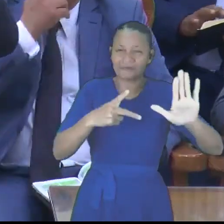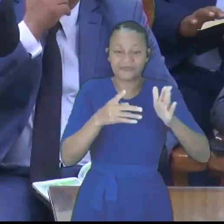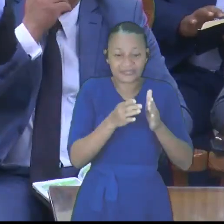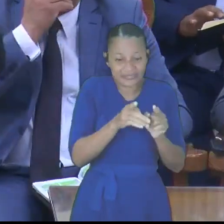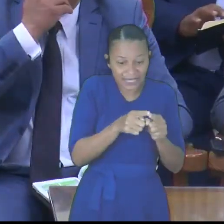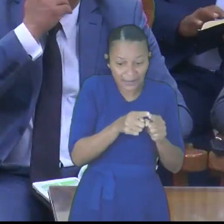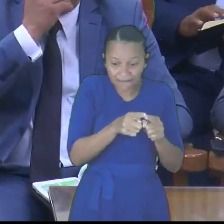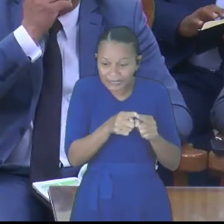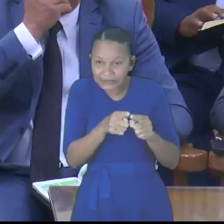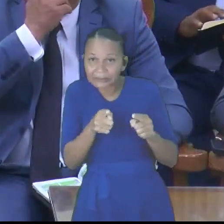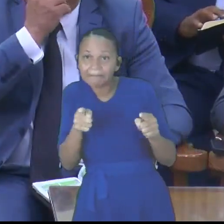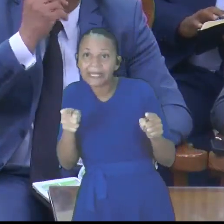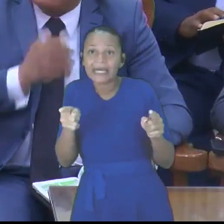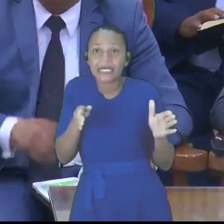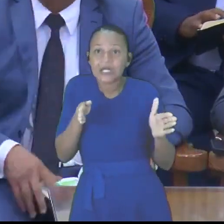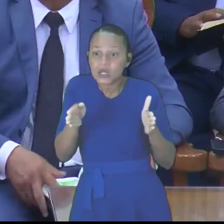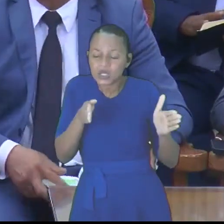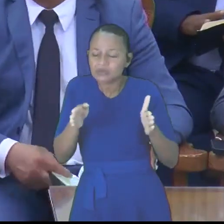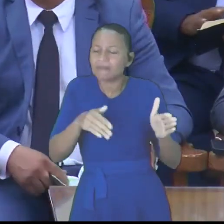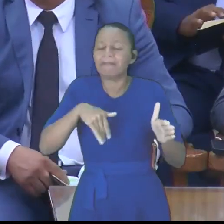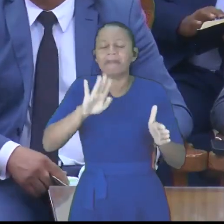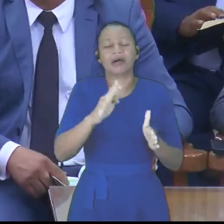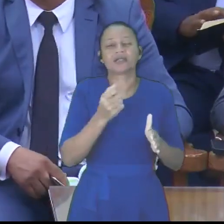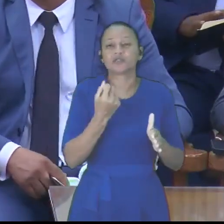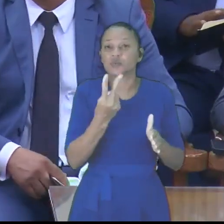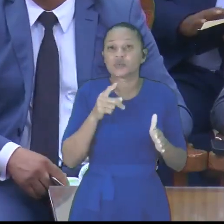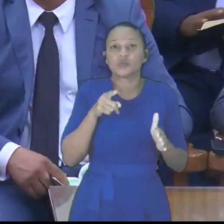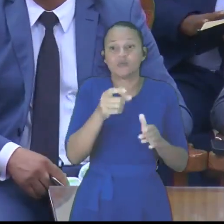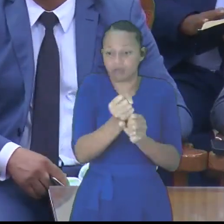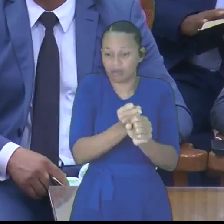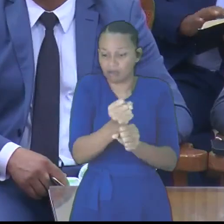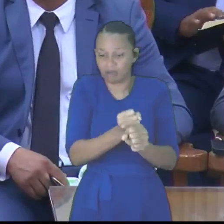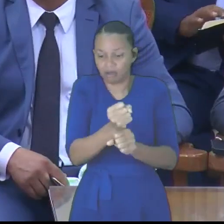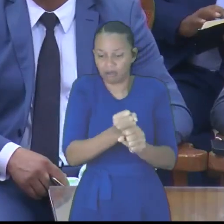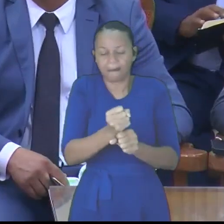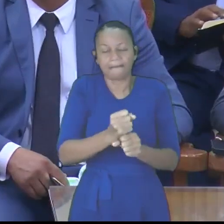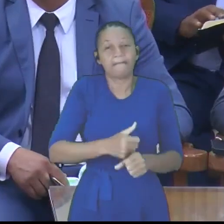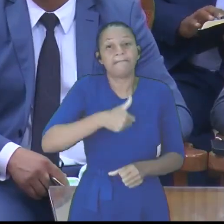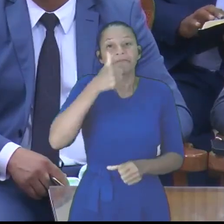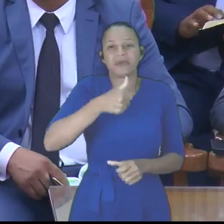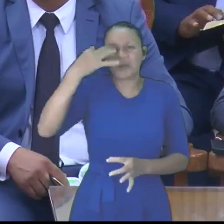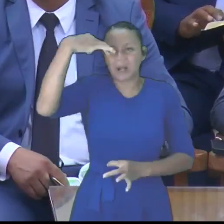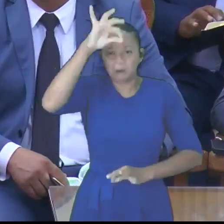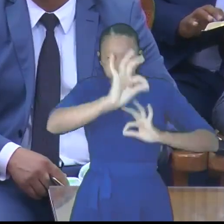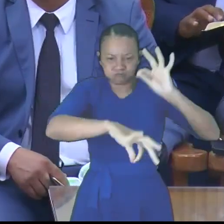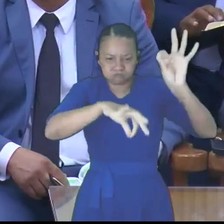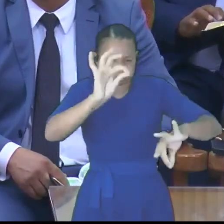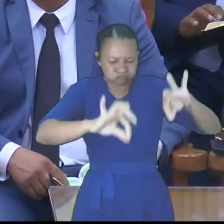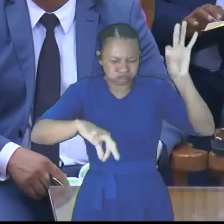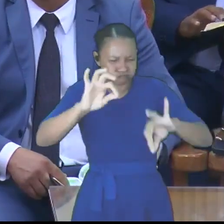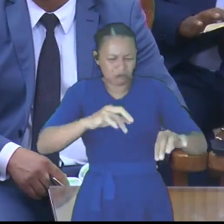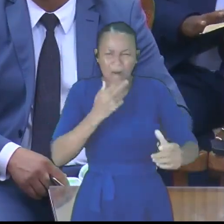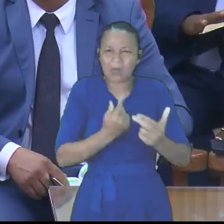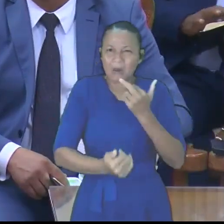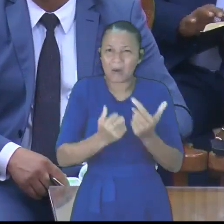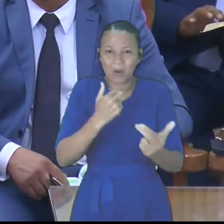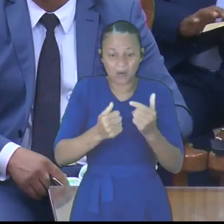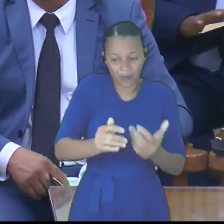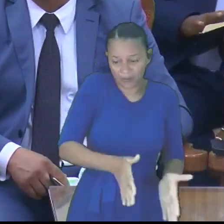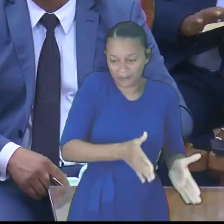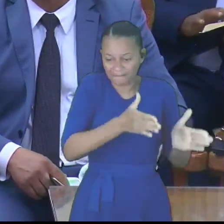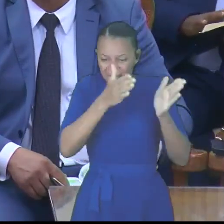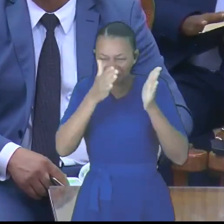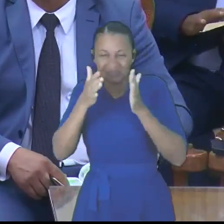mais de 2000 anos. A primeira parte, o derramamento do Espírito, e a segunda parte,